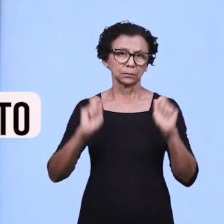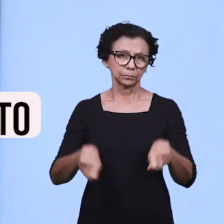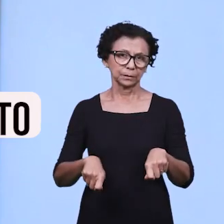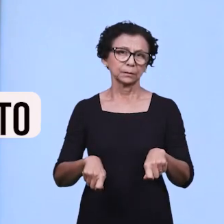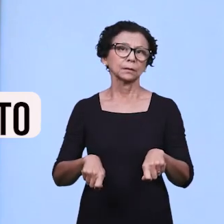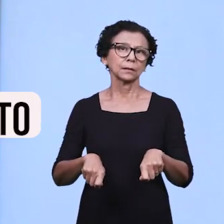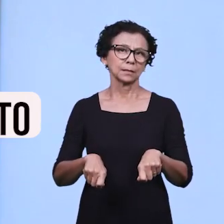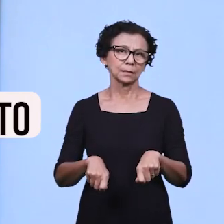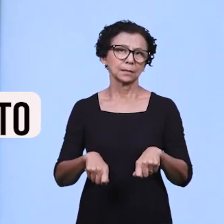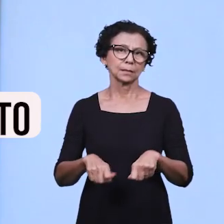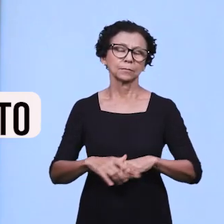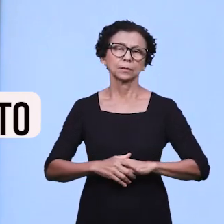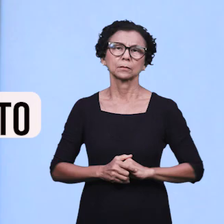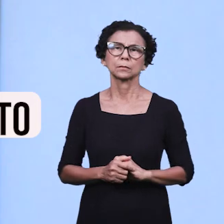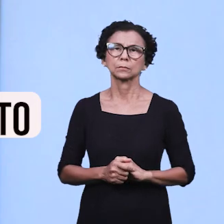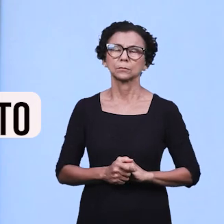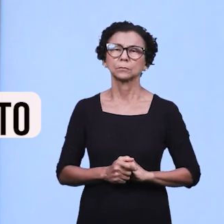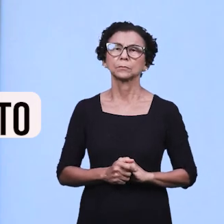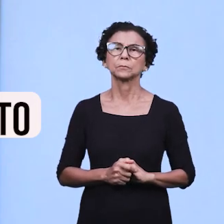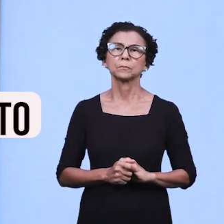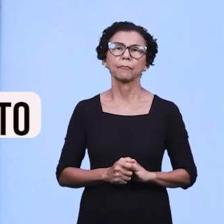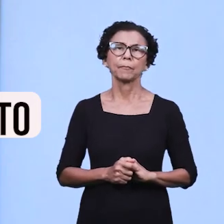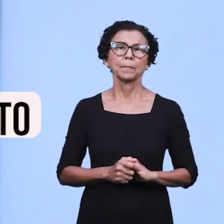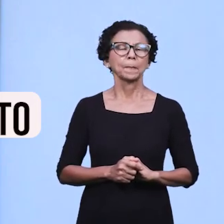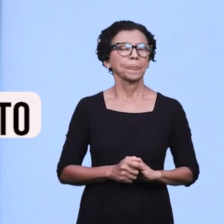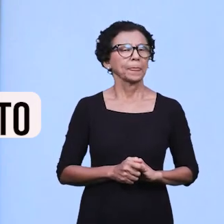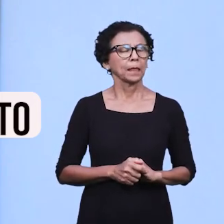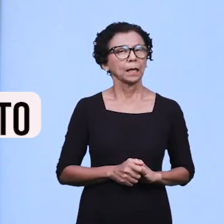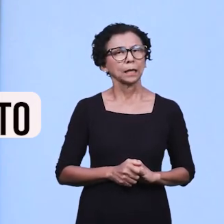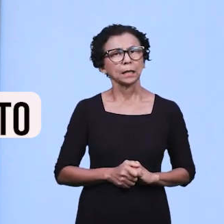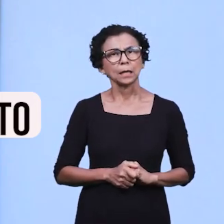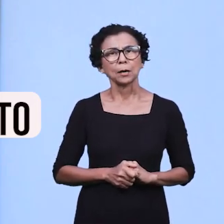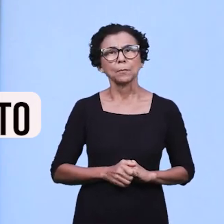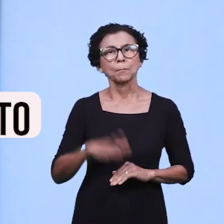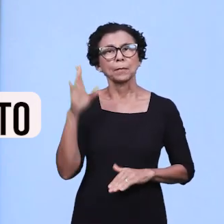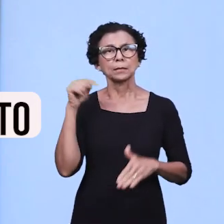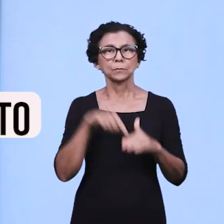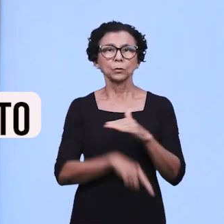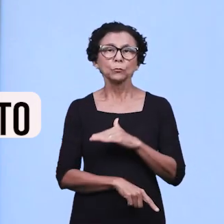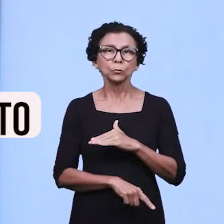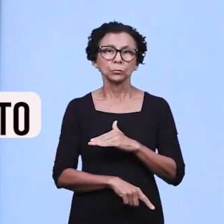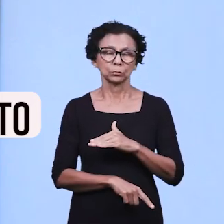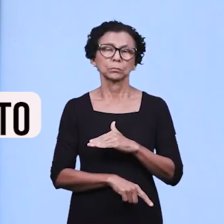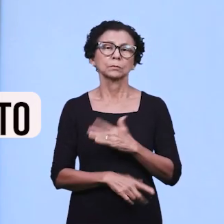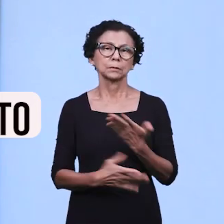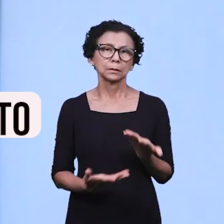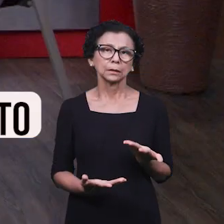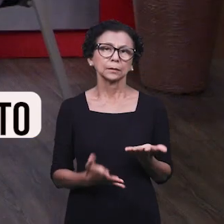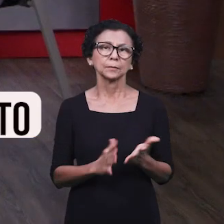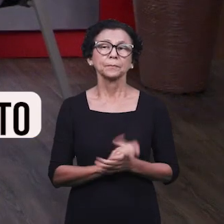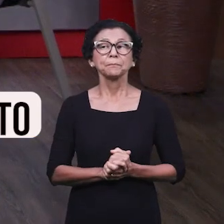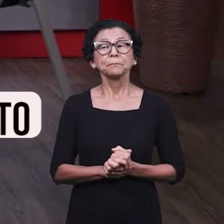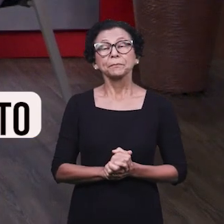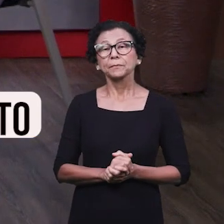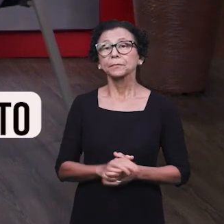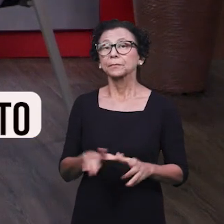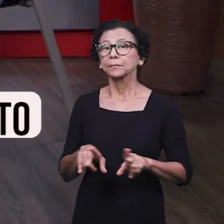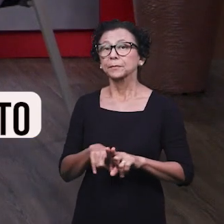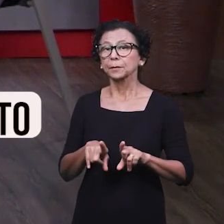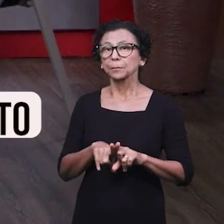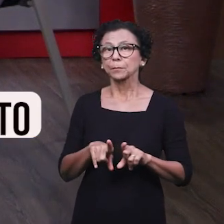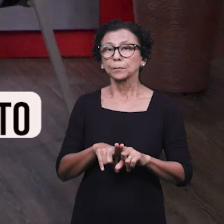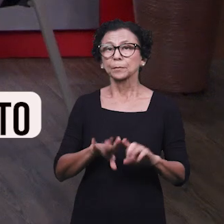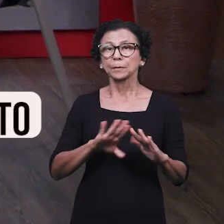é algo bem mais amplo do que só entregar um conhecimento, um conteúdo para o estudante. Então a Uhum. escola já começa também a comunicar